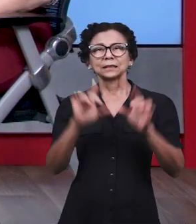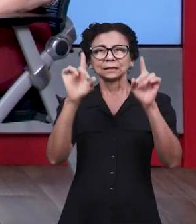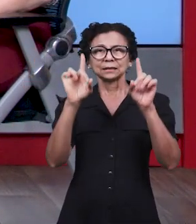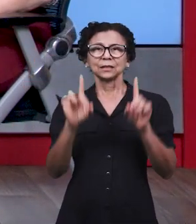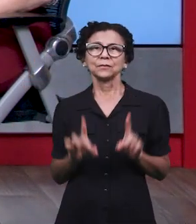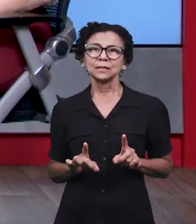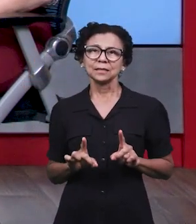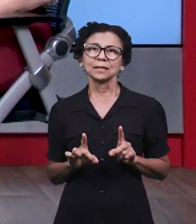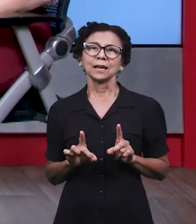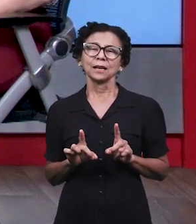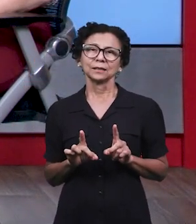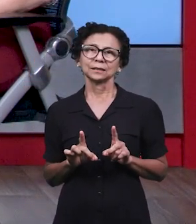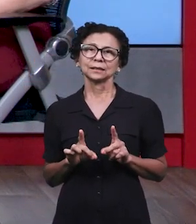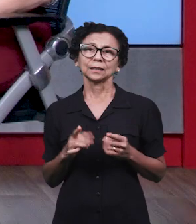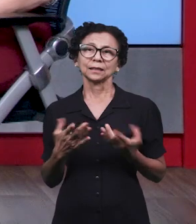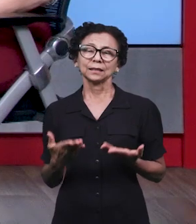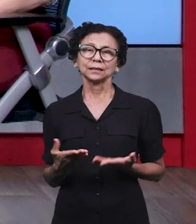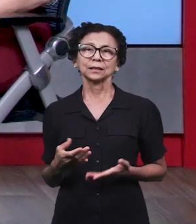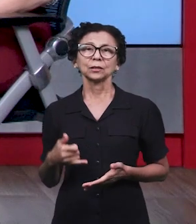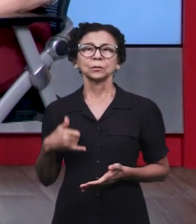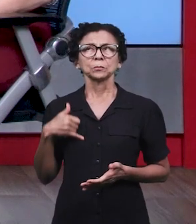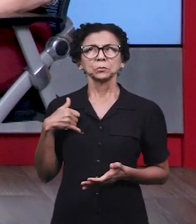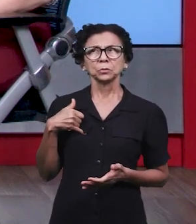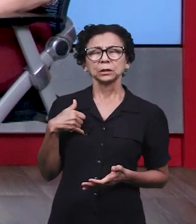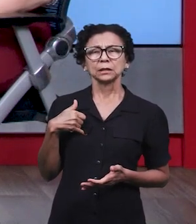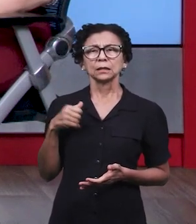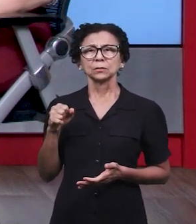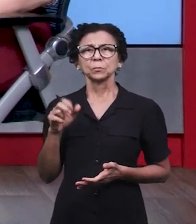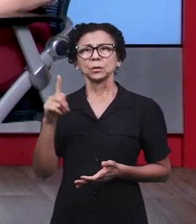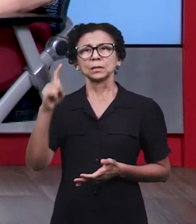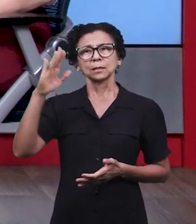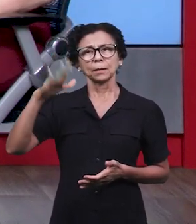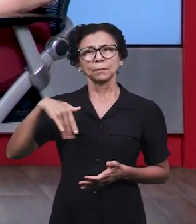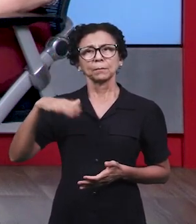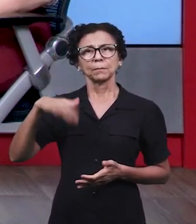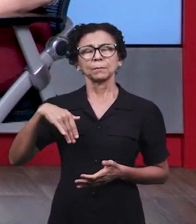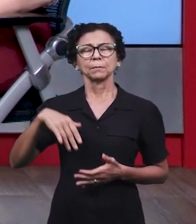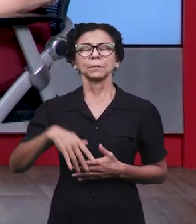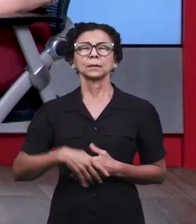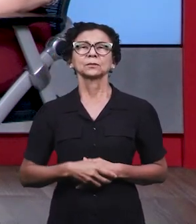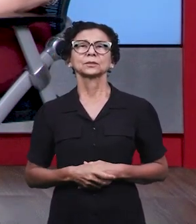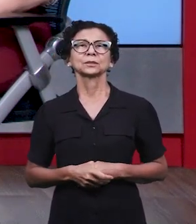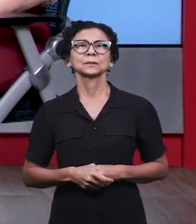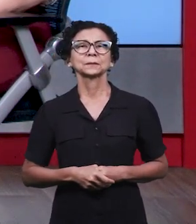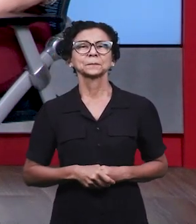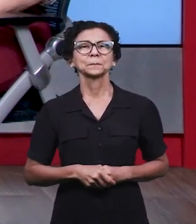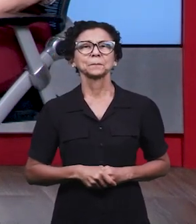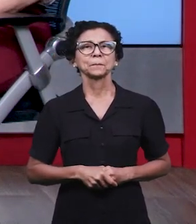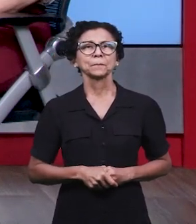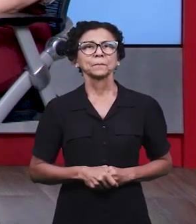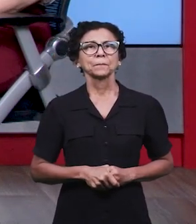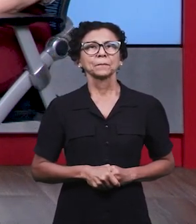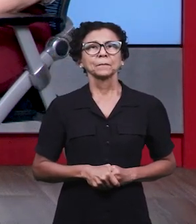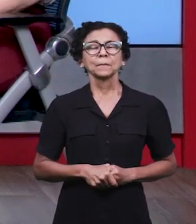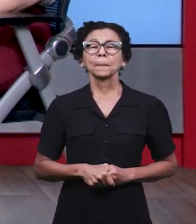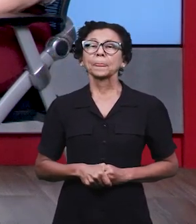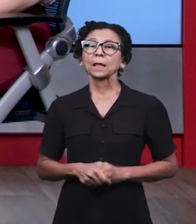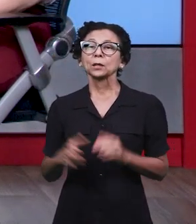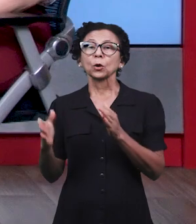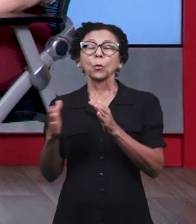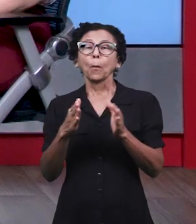reduz bastante. Sim. É uma redução Significativa, também. né, Exato. doutora? E existe a por tempo de